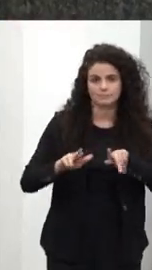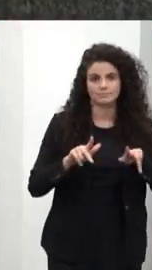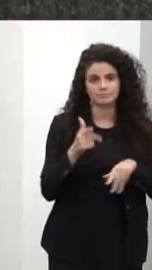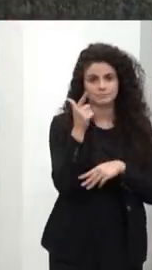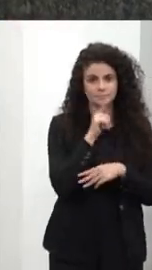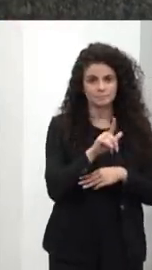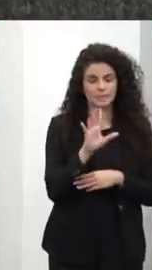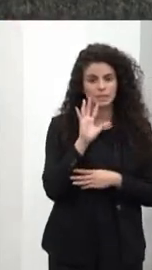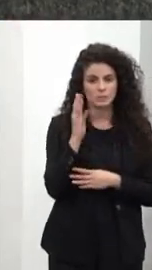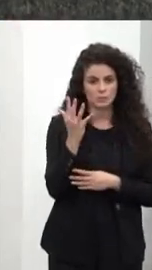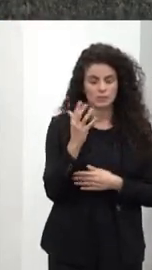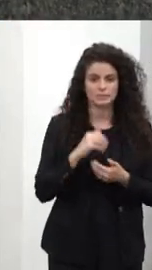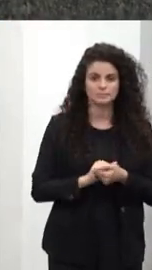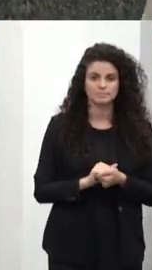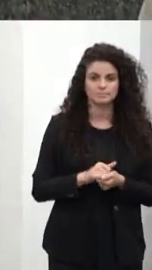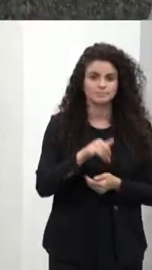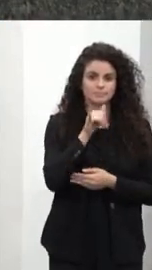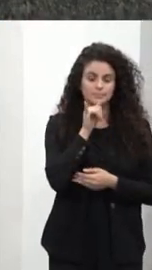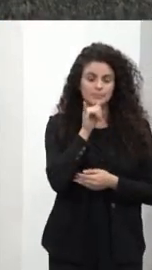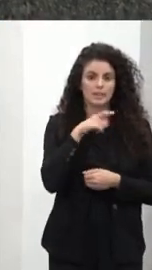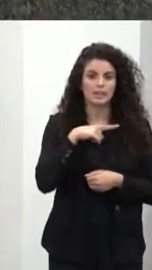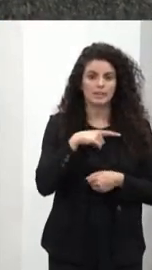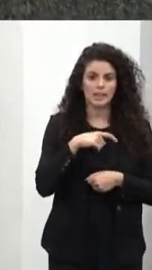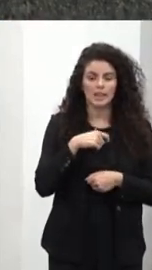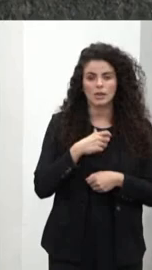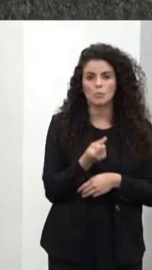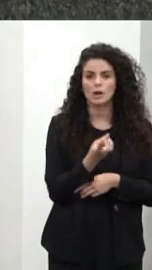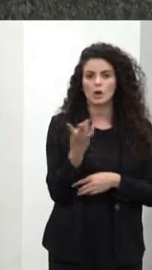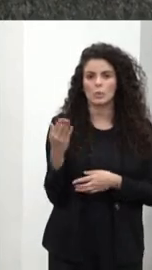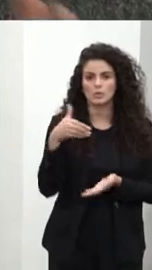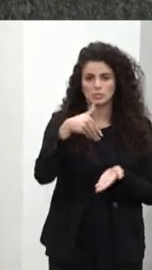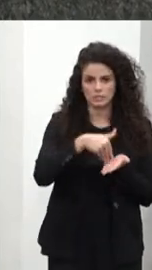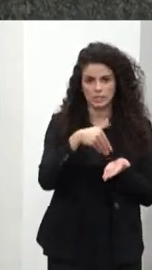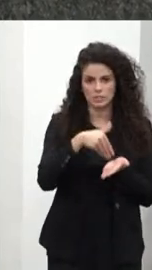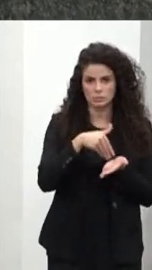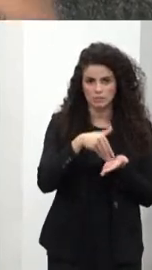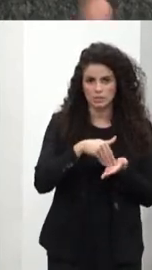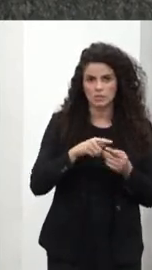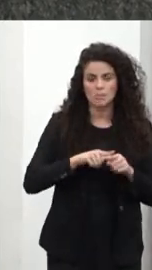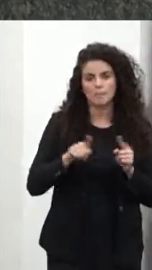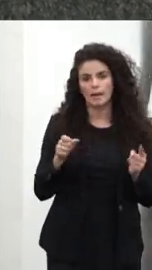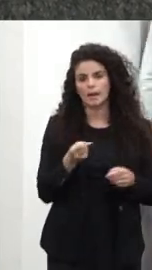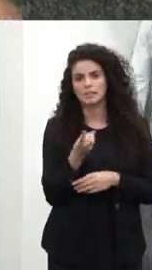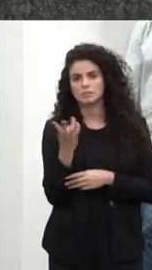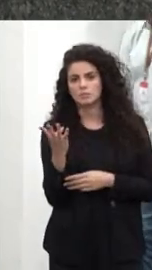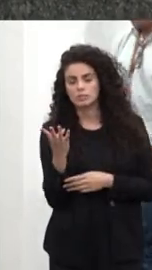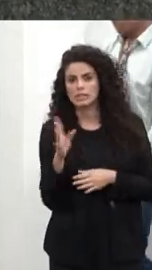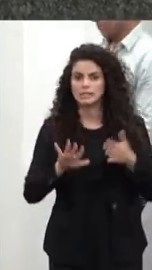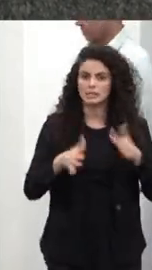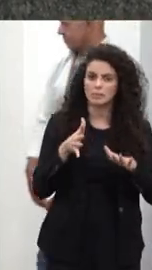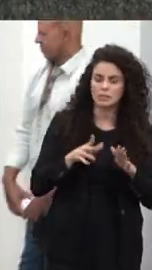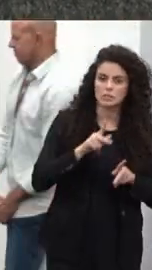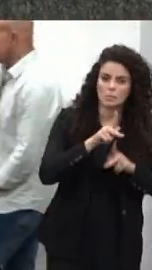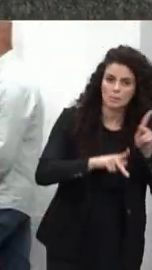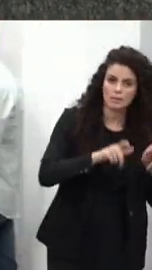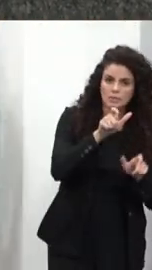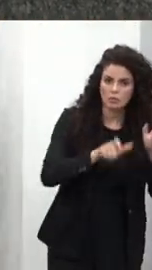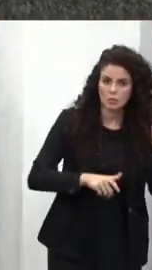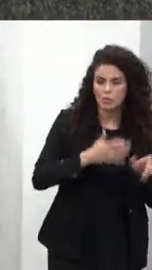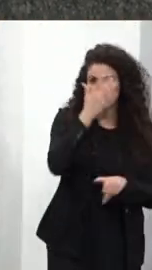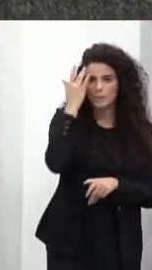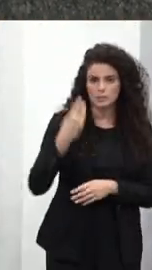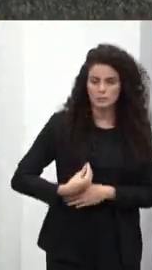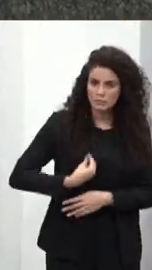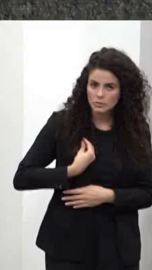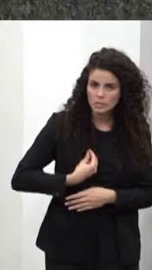né olha é um número mínimo né mas não variava de acordo com população com tamanho tal mas